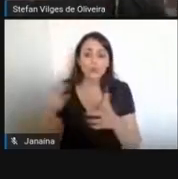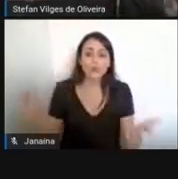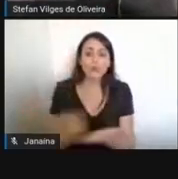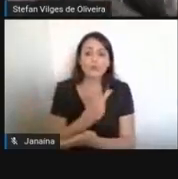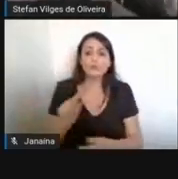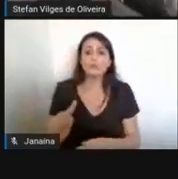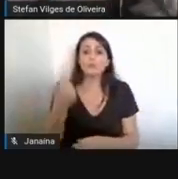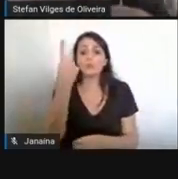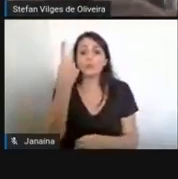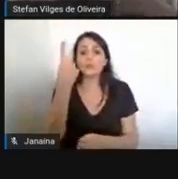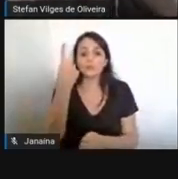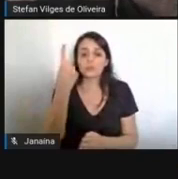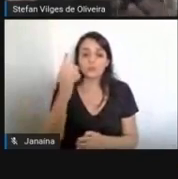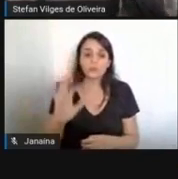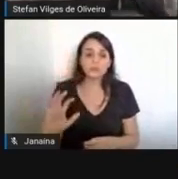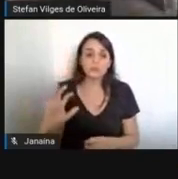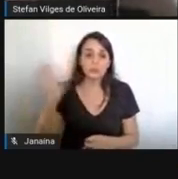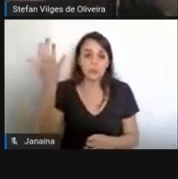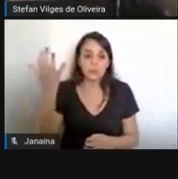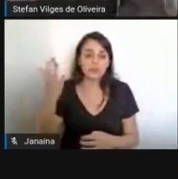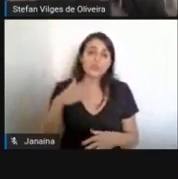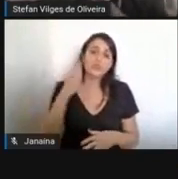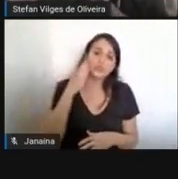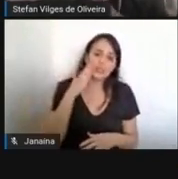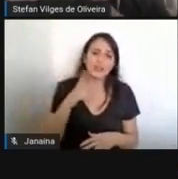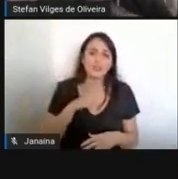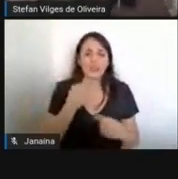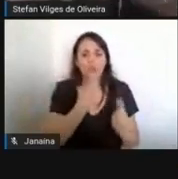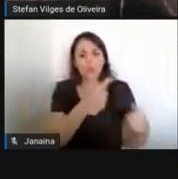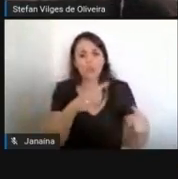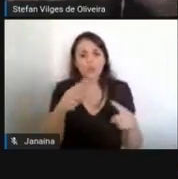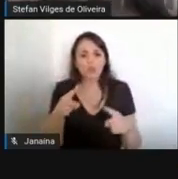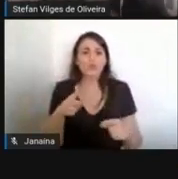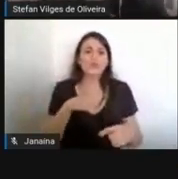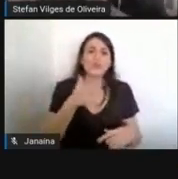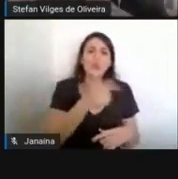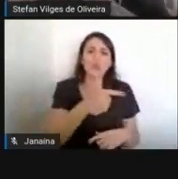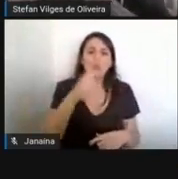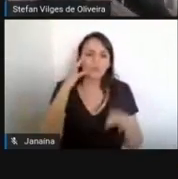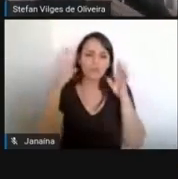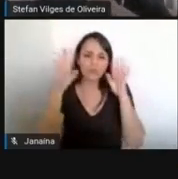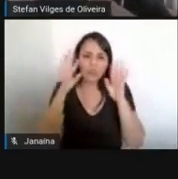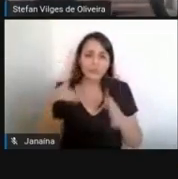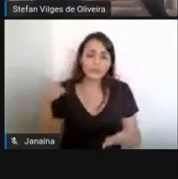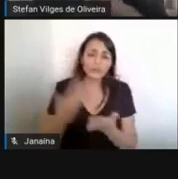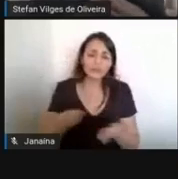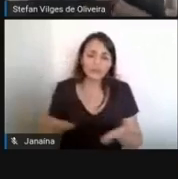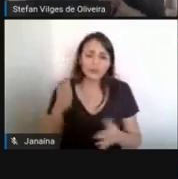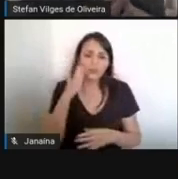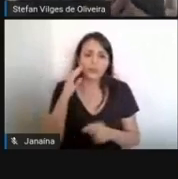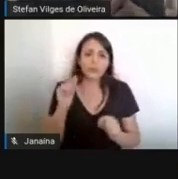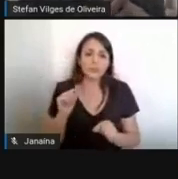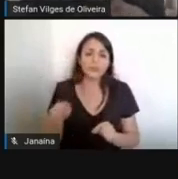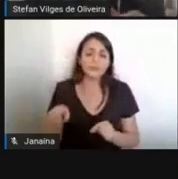embora existam controvérsias, né, teorias da conspiração sobre isso, mas até o que se sabe é que o mercado de